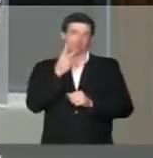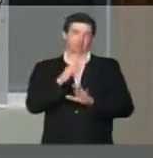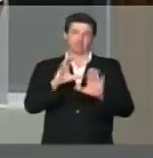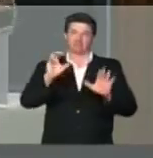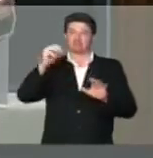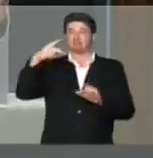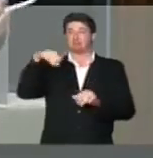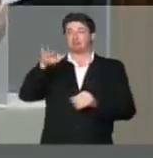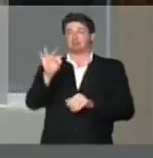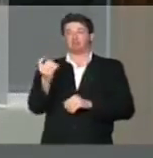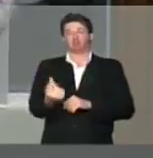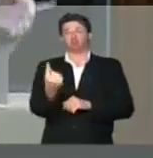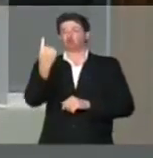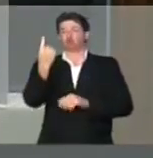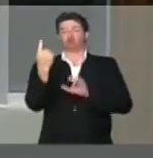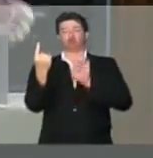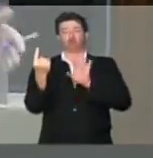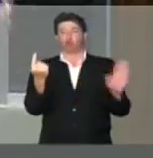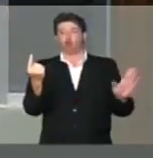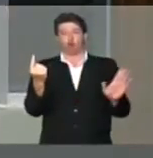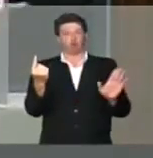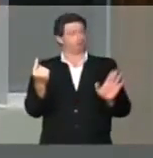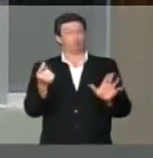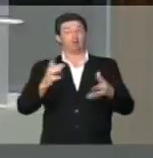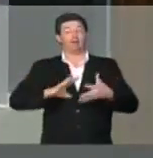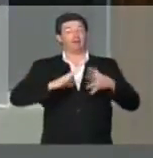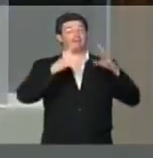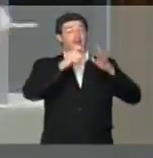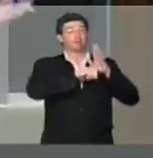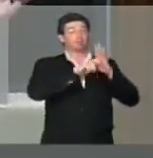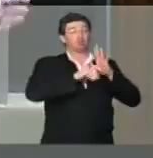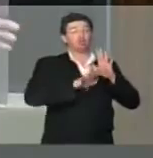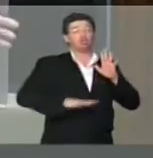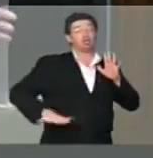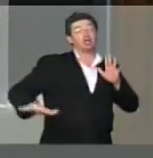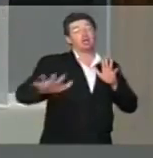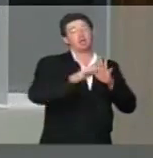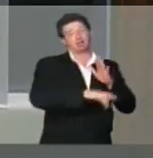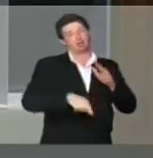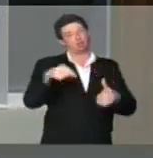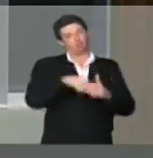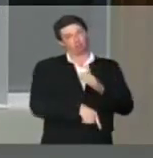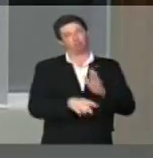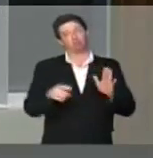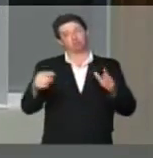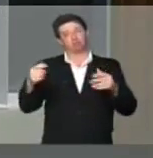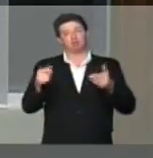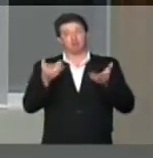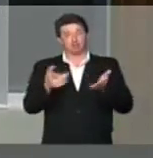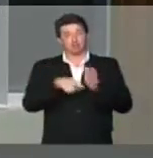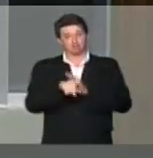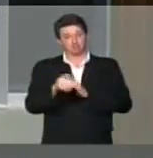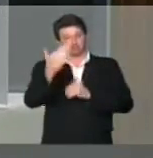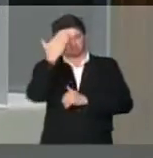CPMF isoladamente, fora de uma reforma tributária profunda e ampla. São